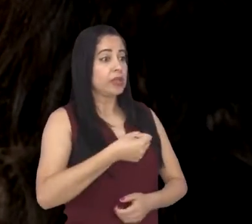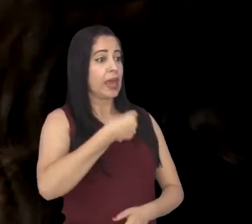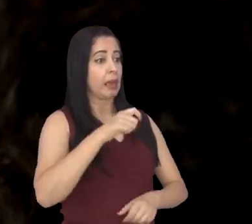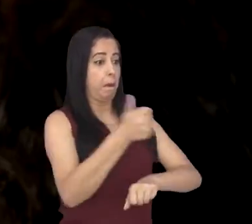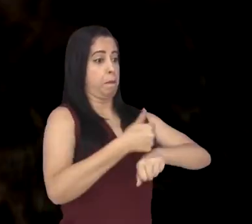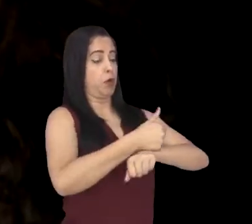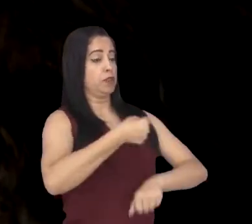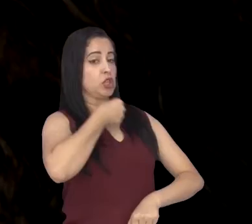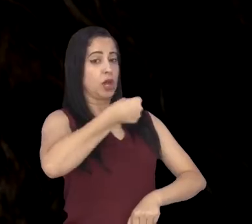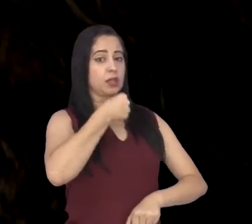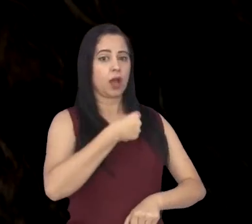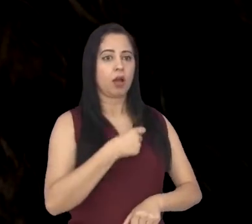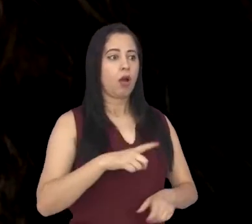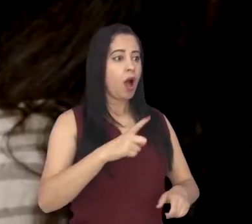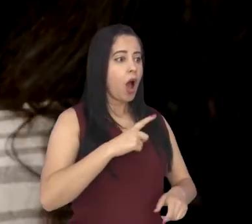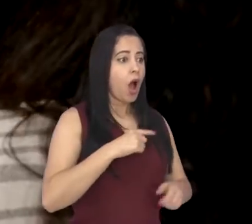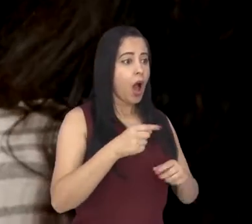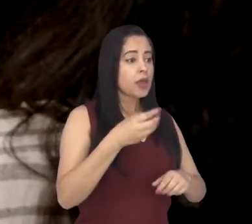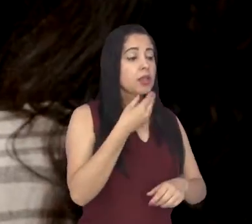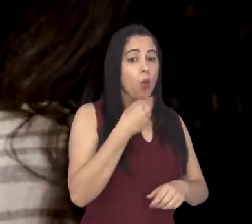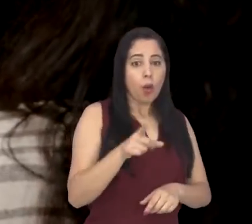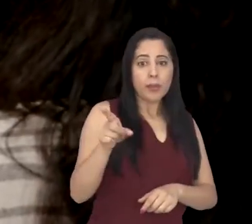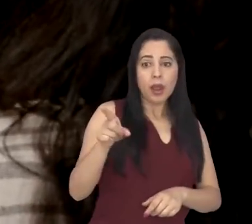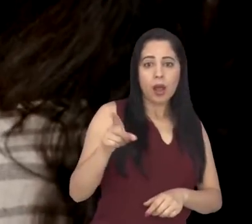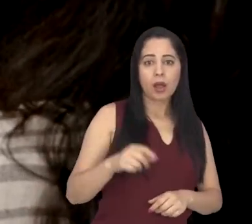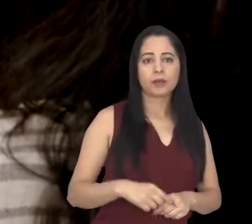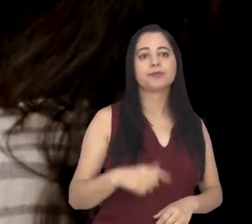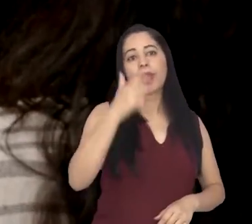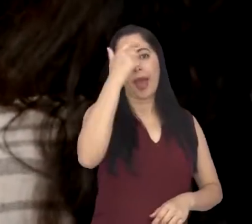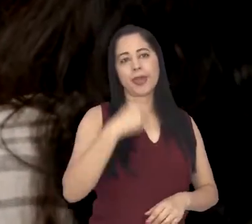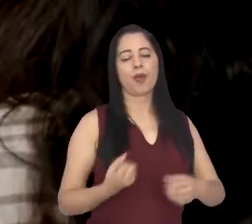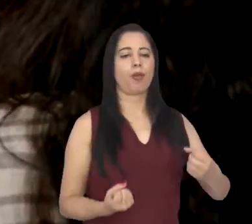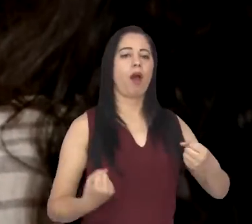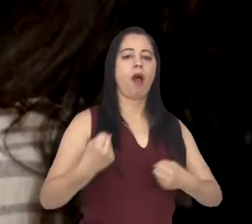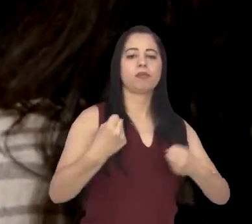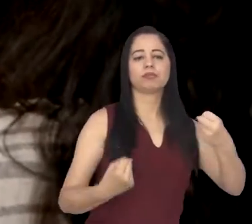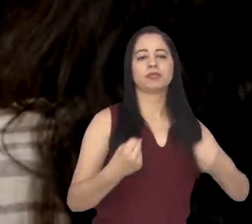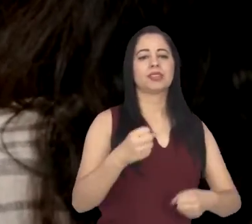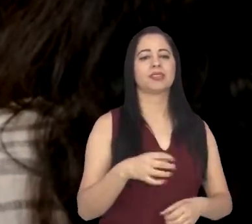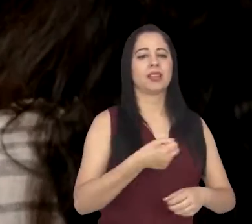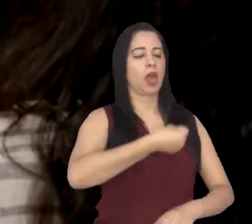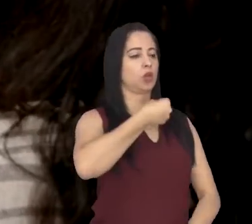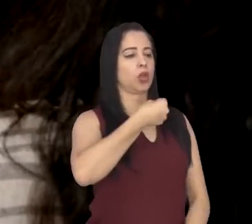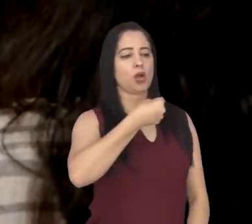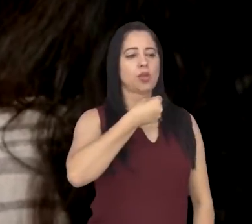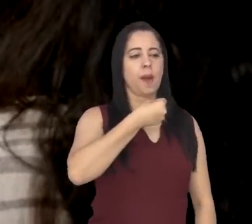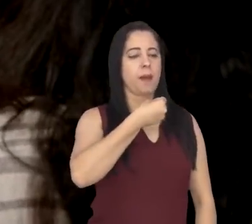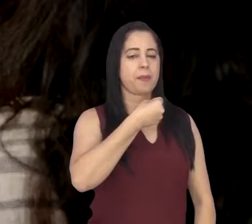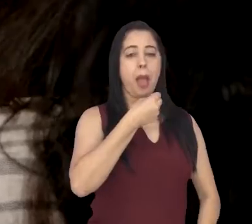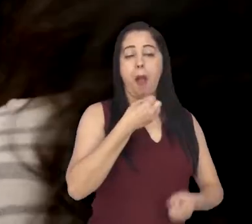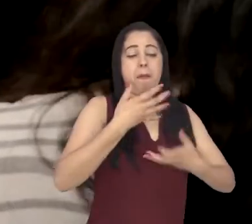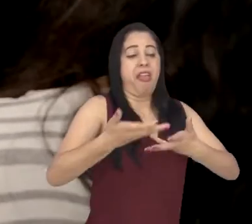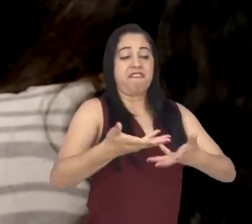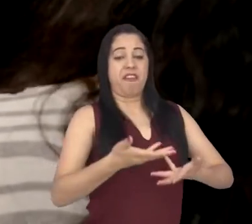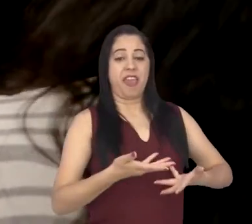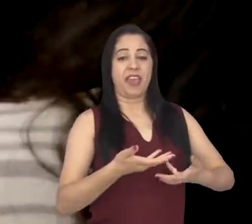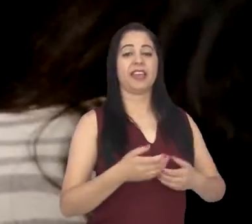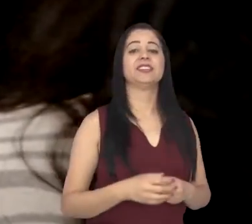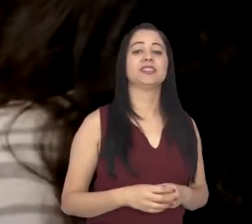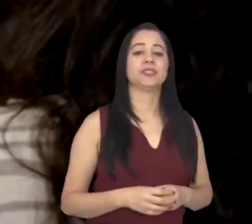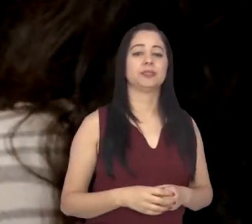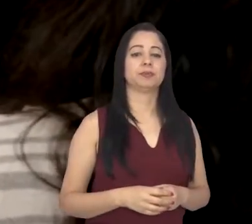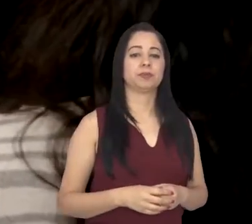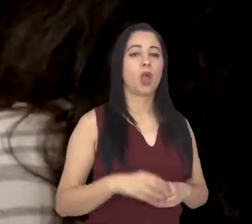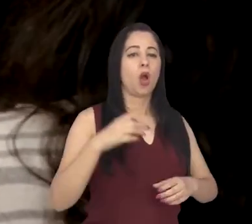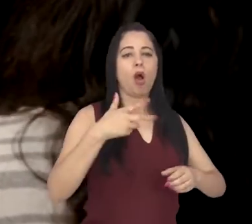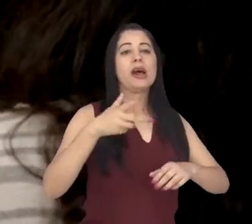Aí o Bottini, tem um menino lá. Aí eu falei, fui. Aí eu entrei no carro, os caras, sejam bem-vindos, Foca. A galera já experiente,